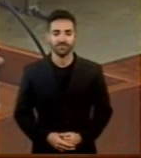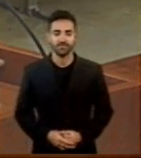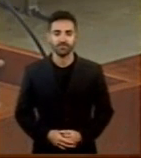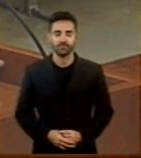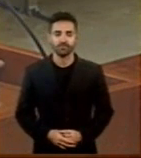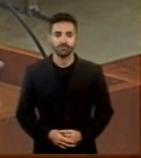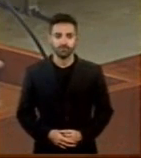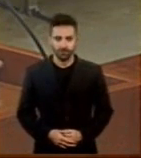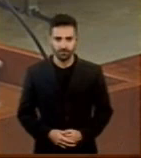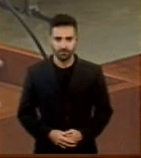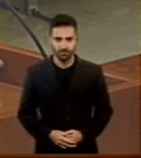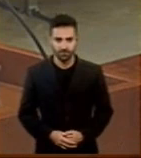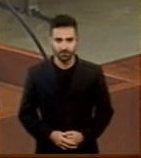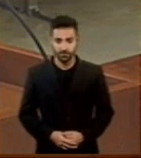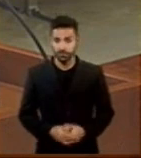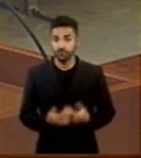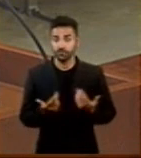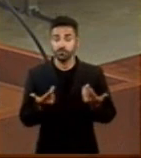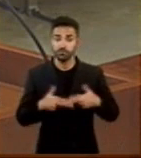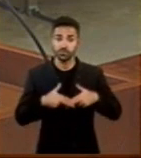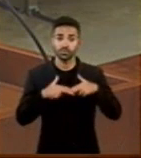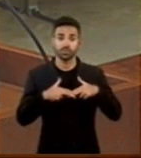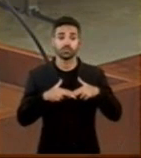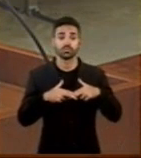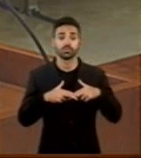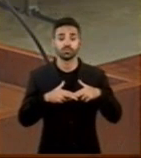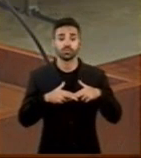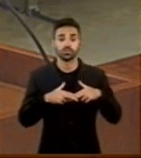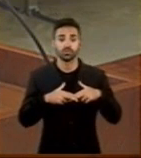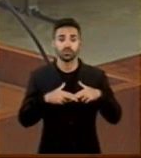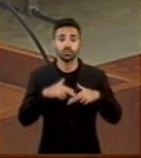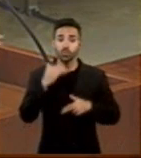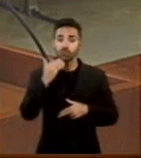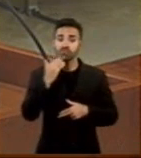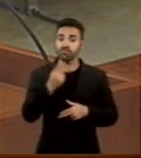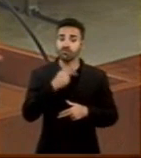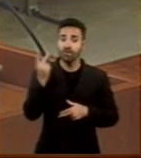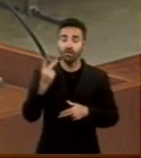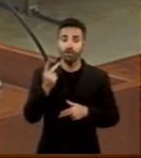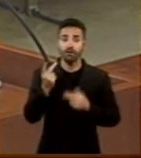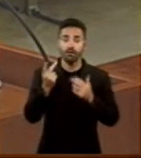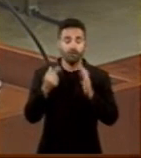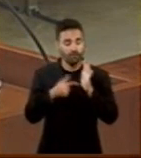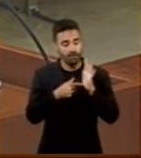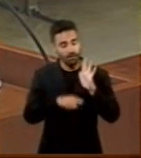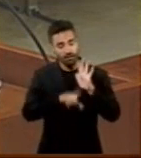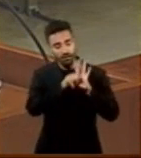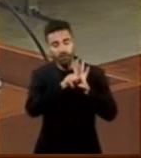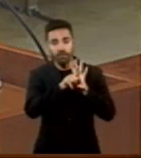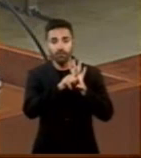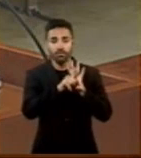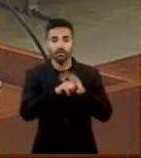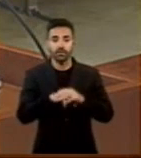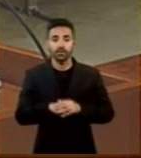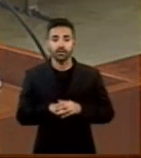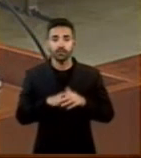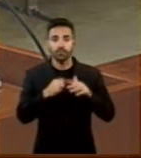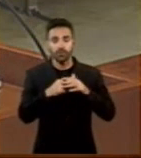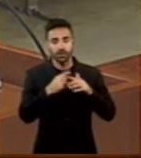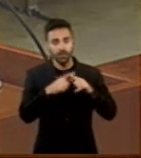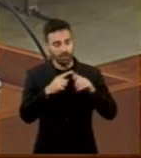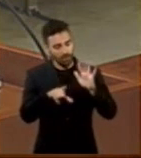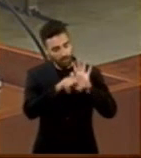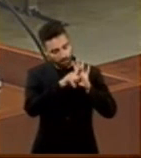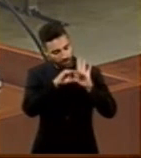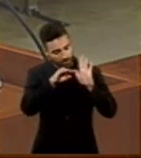risco. Portanto, não há falar na recepção de uma legislação que, em um dispositivo, trazia